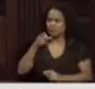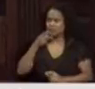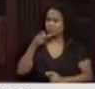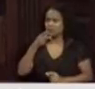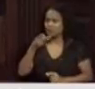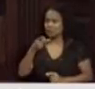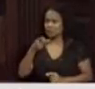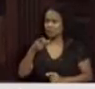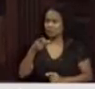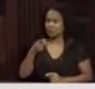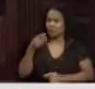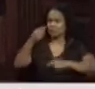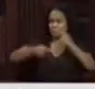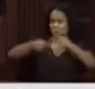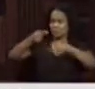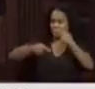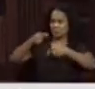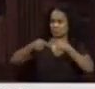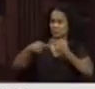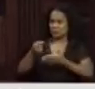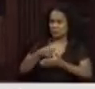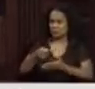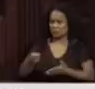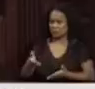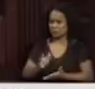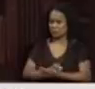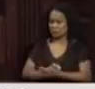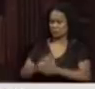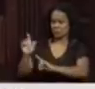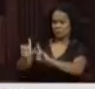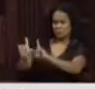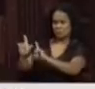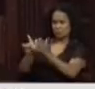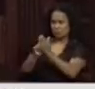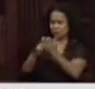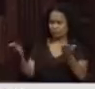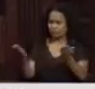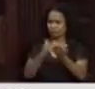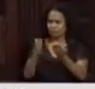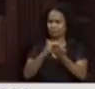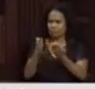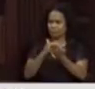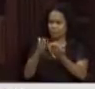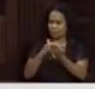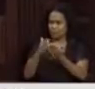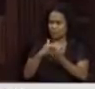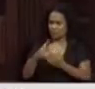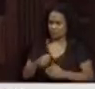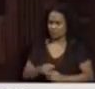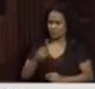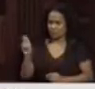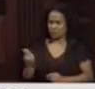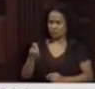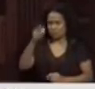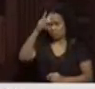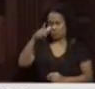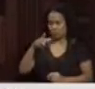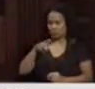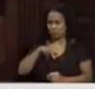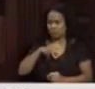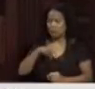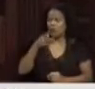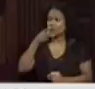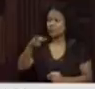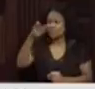não são políticos, para escrever para grandes jornais, abrigando-os no seu próprio gabinete. Vou